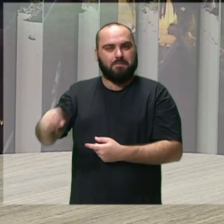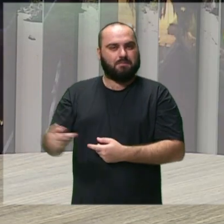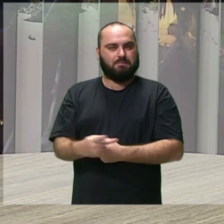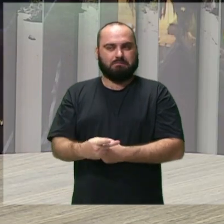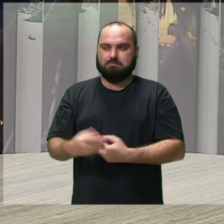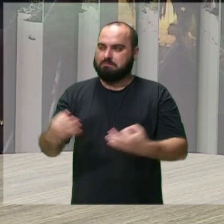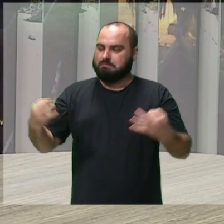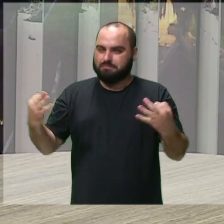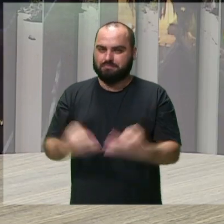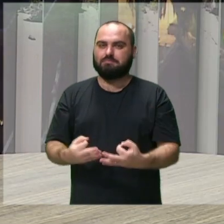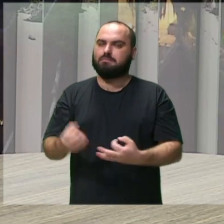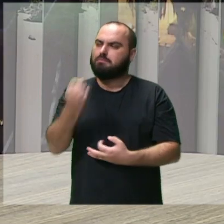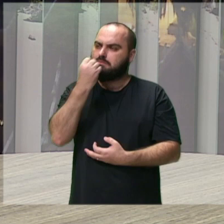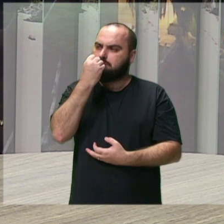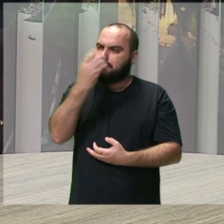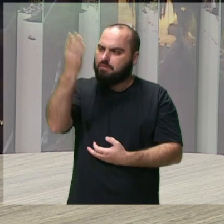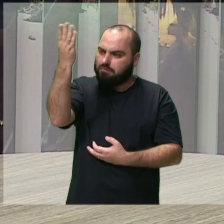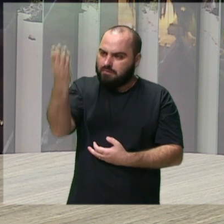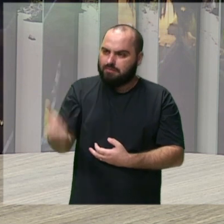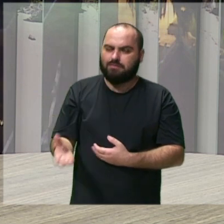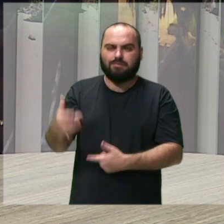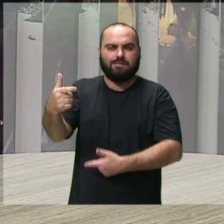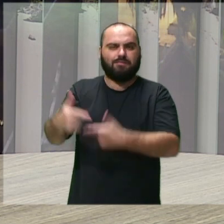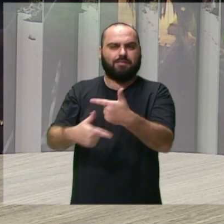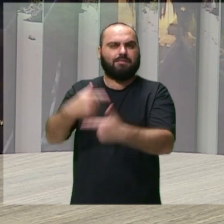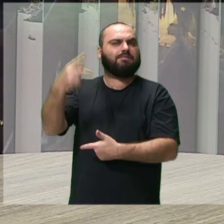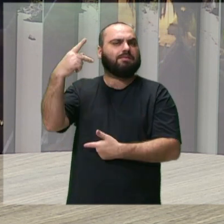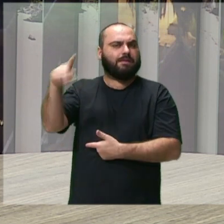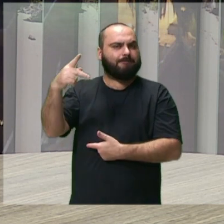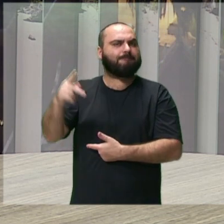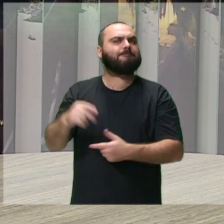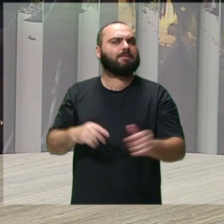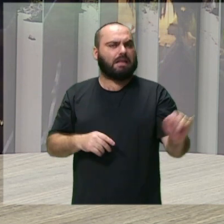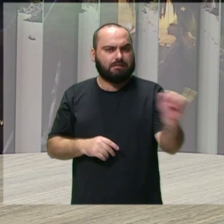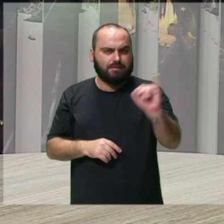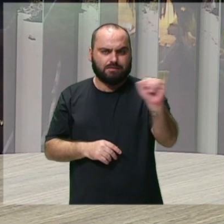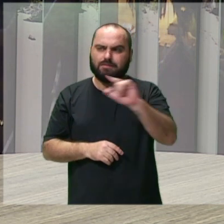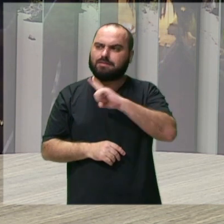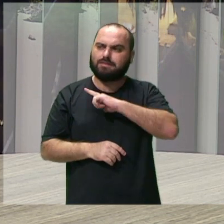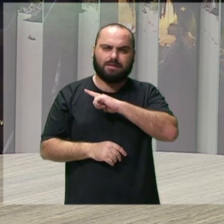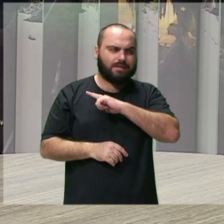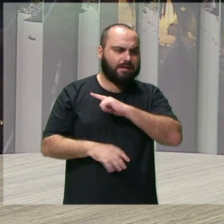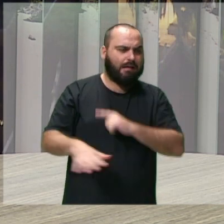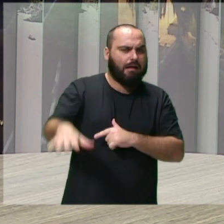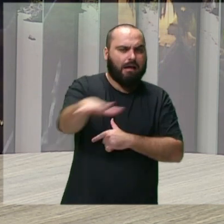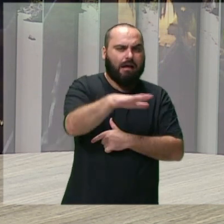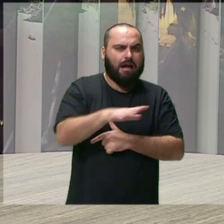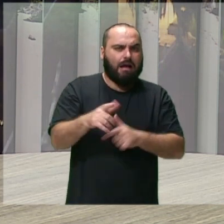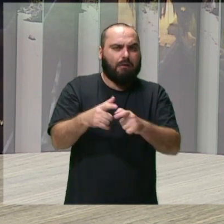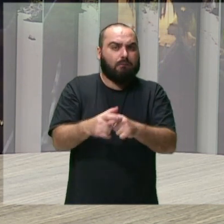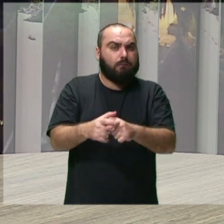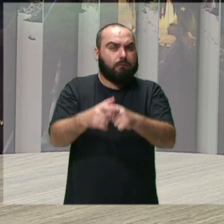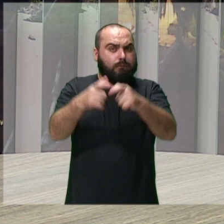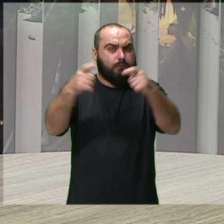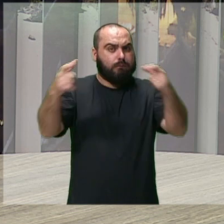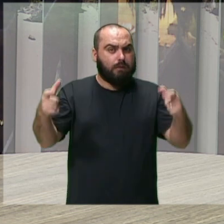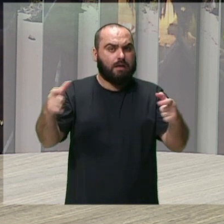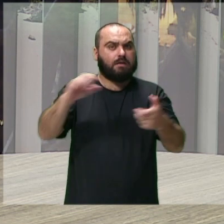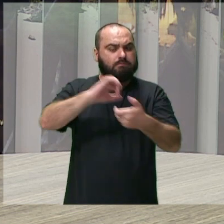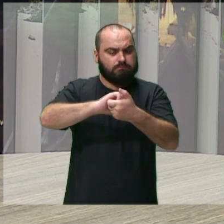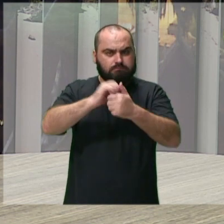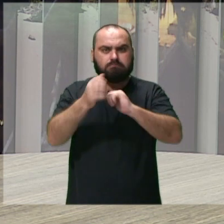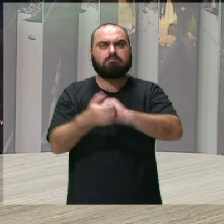bom que vocês desenvolvem esse trabalho, eu acho que Itajaí tem um potencial enorme nas artes, na cultura, e eu acho que